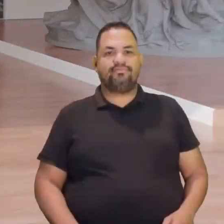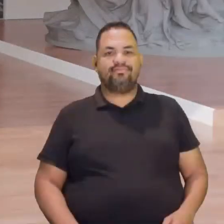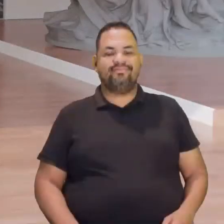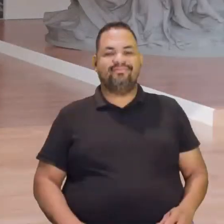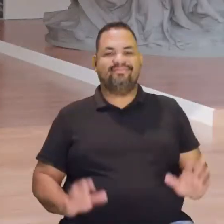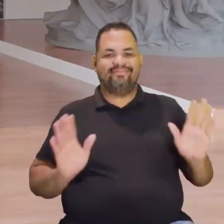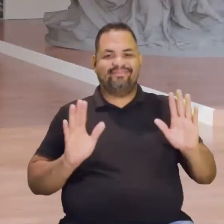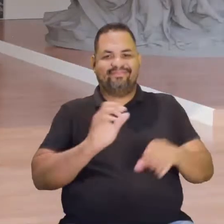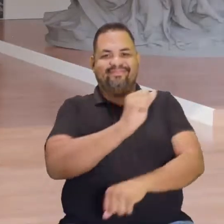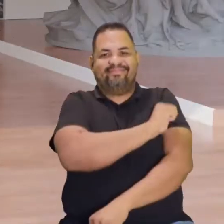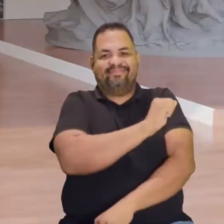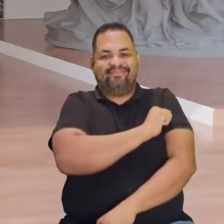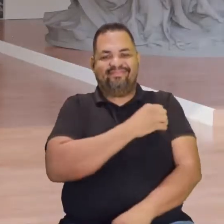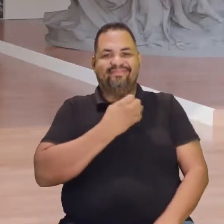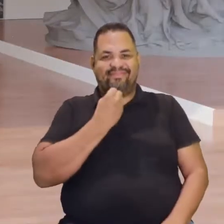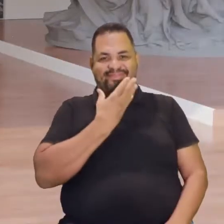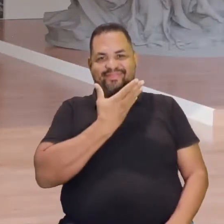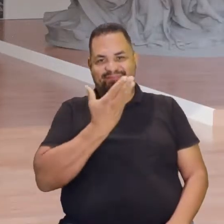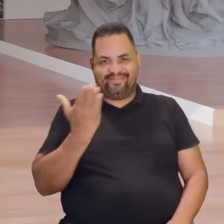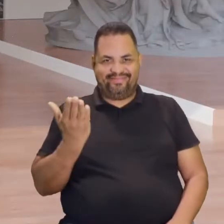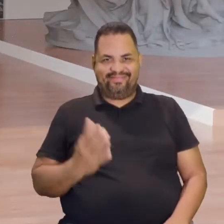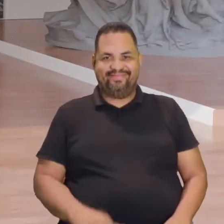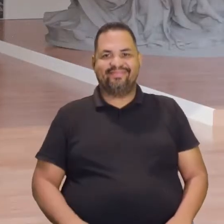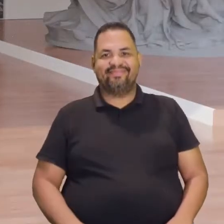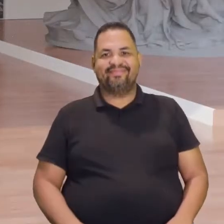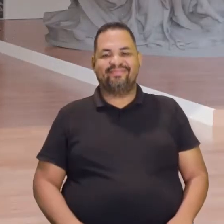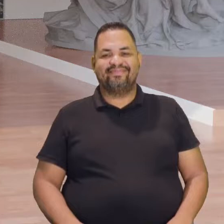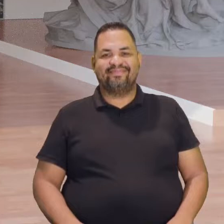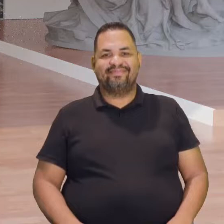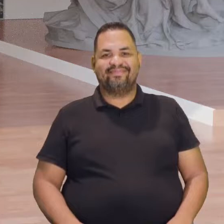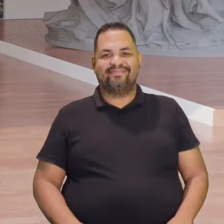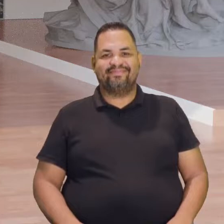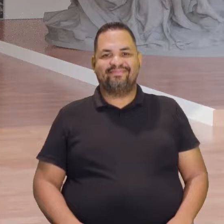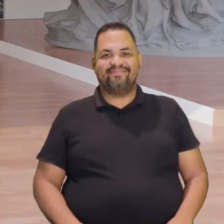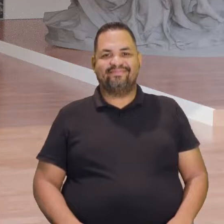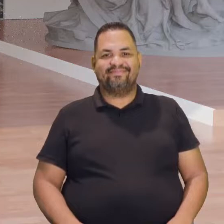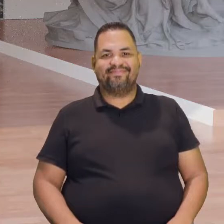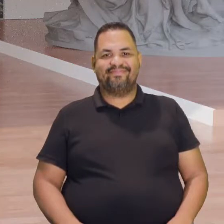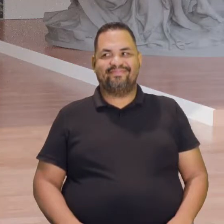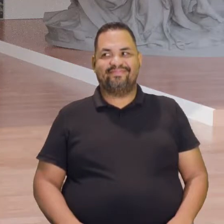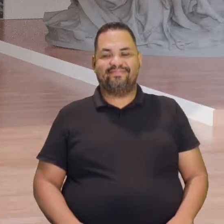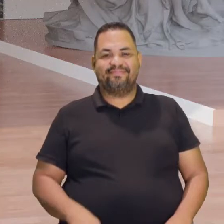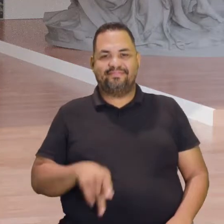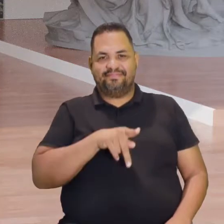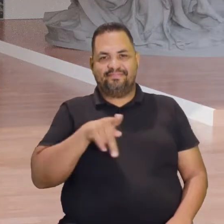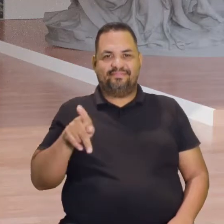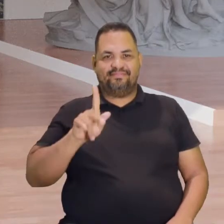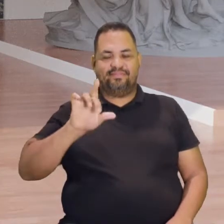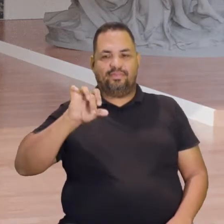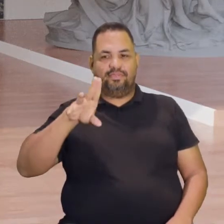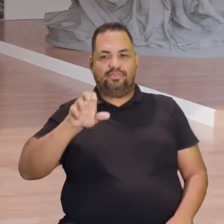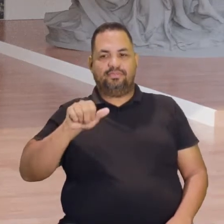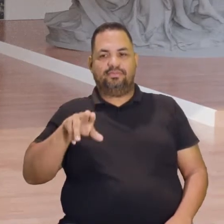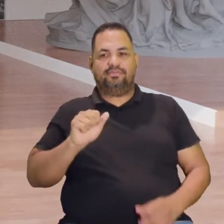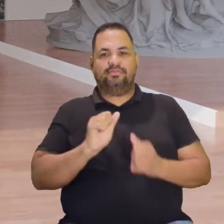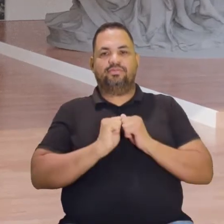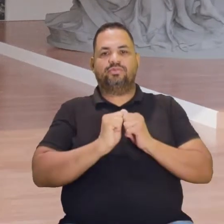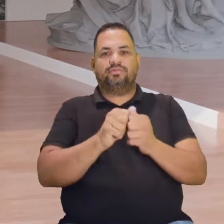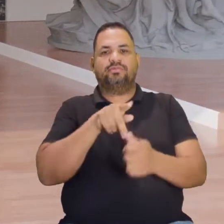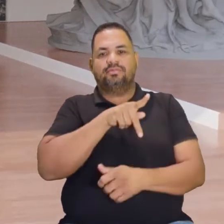Olá, estudante, tudo bem com vocês? Olá, alunos, tudo bom? Professora Lidiana, juntamente aqui com